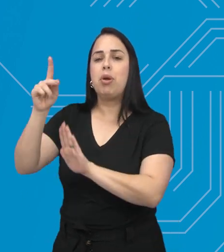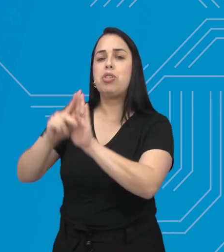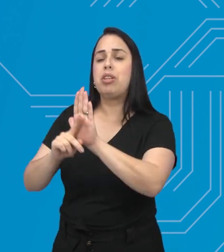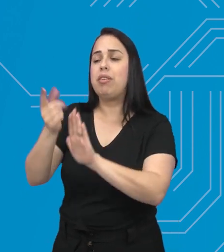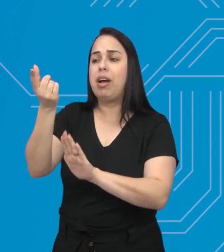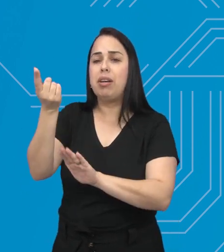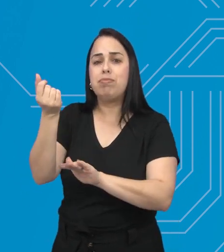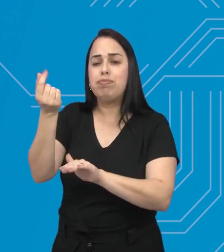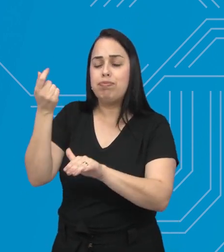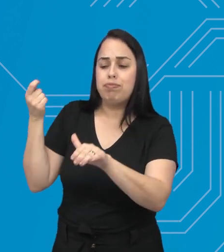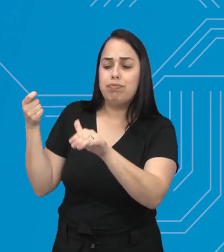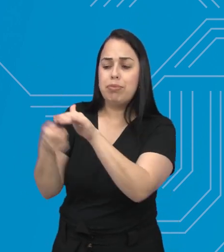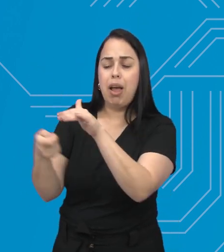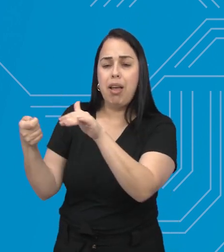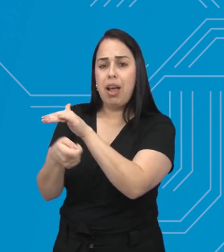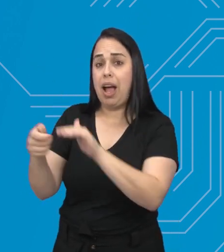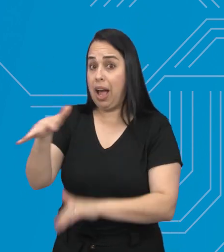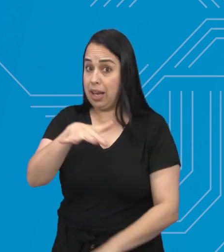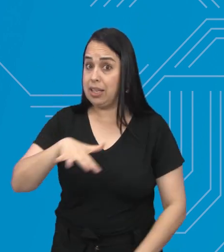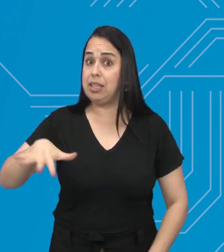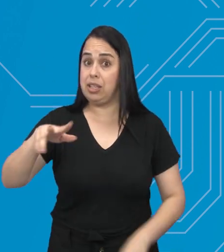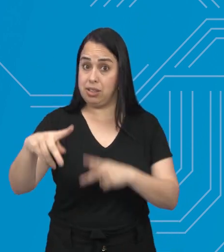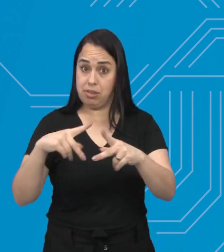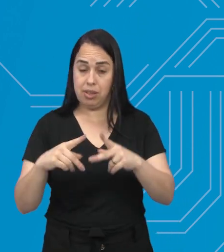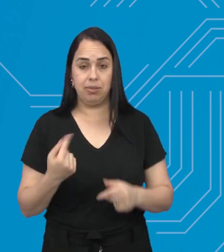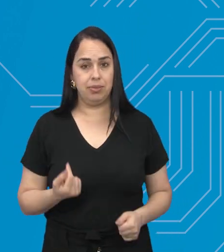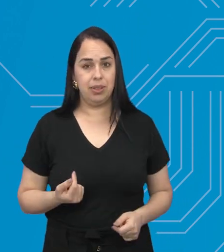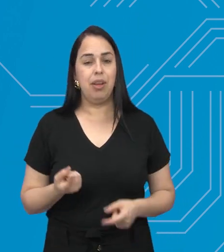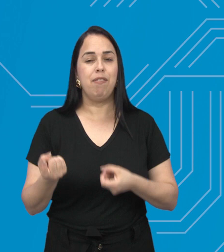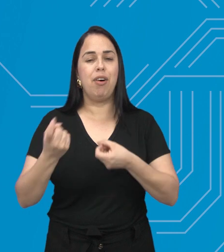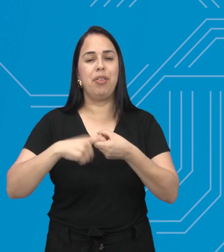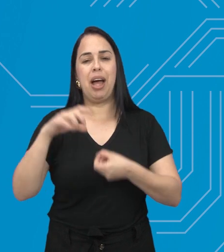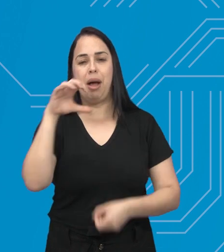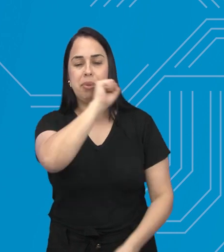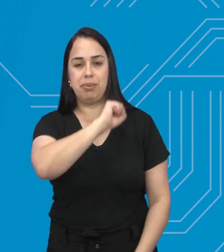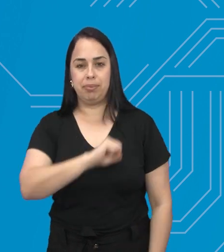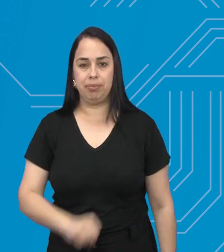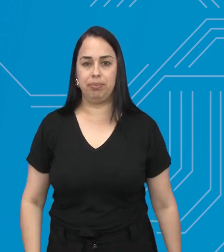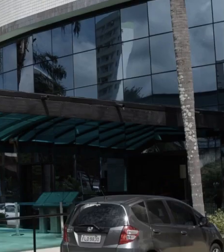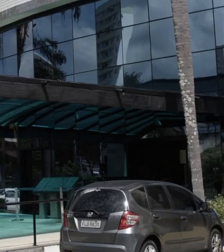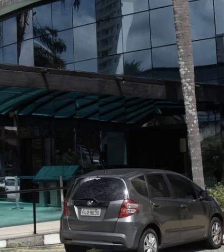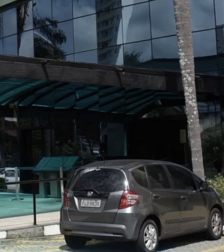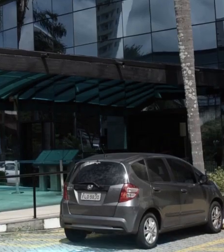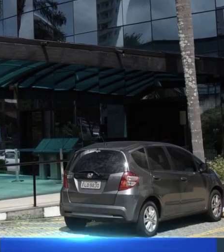deve ampliar investimentos de empresas estrangeiras aqui na cidade. A gente volta já.